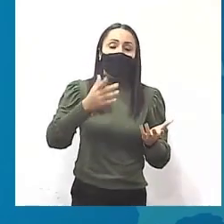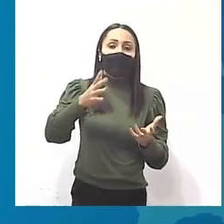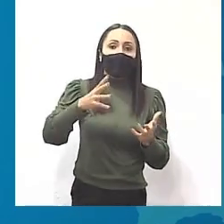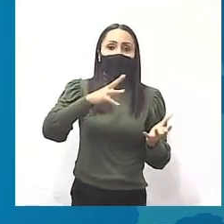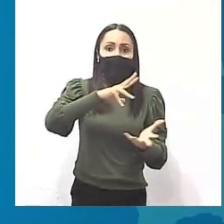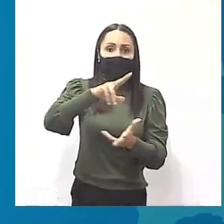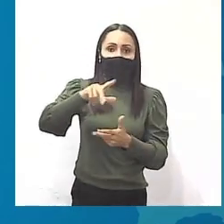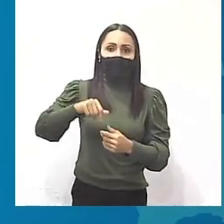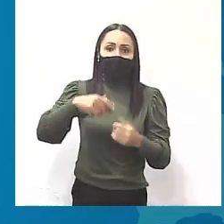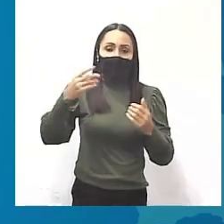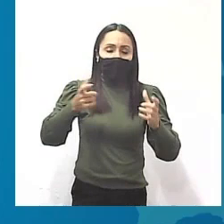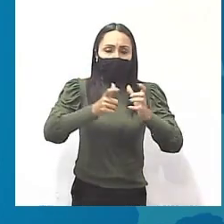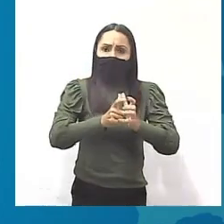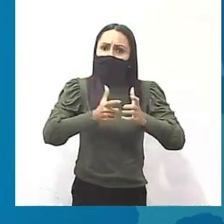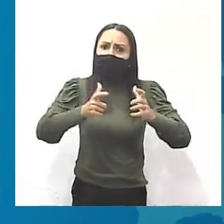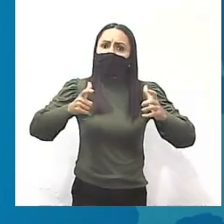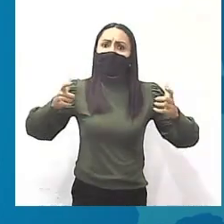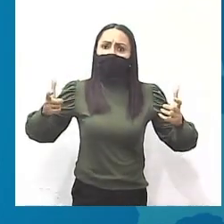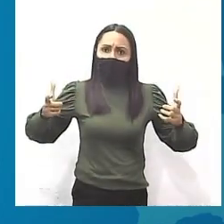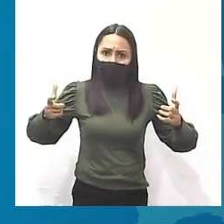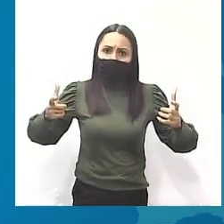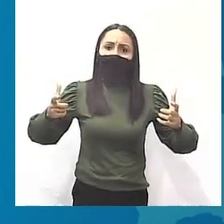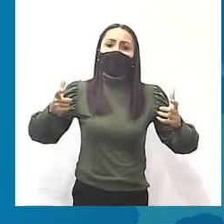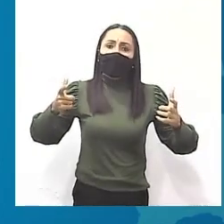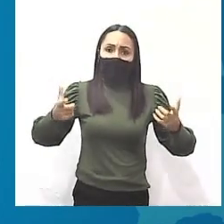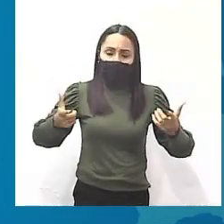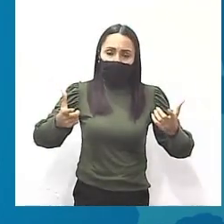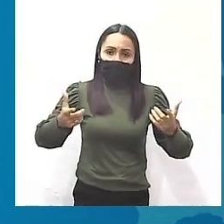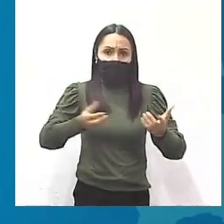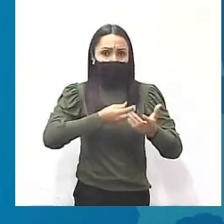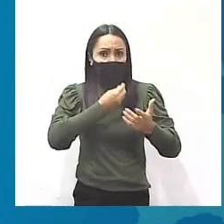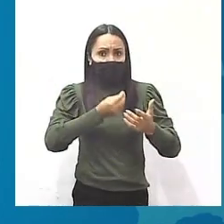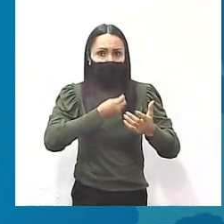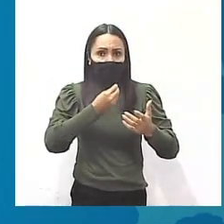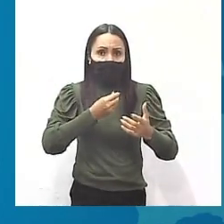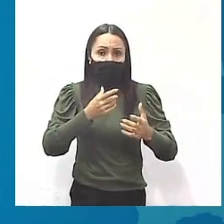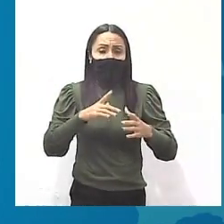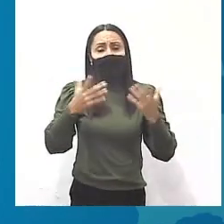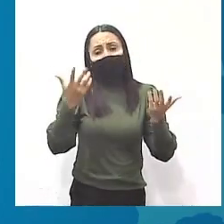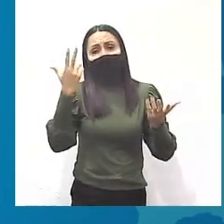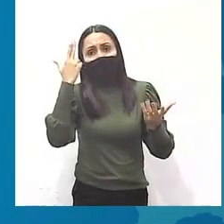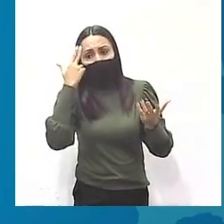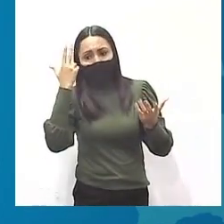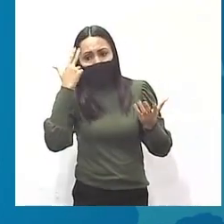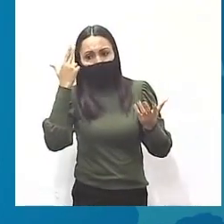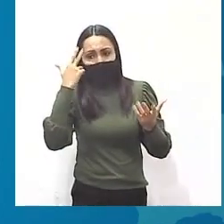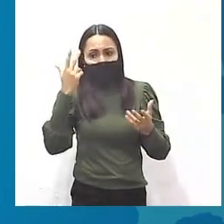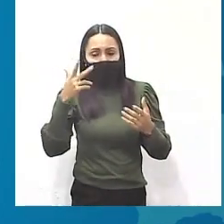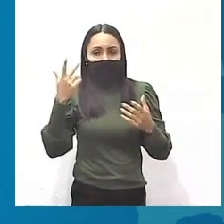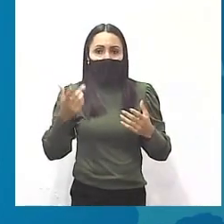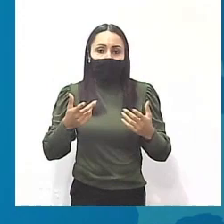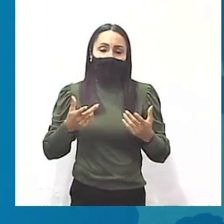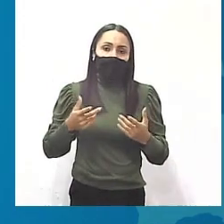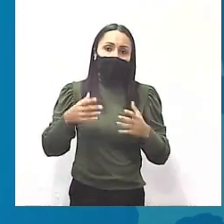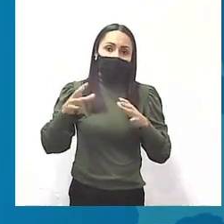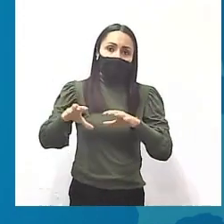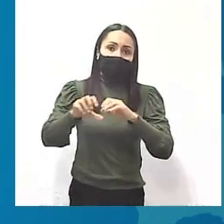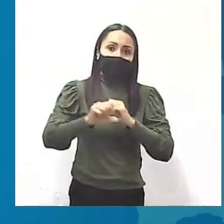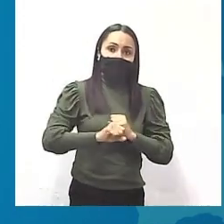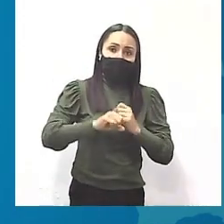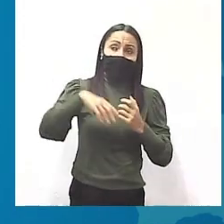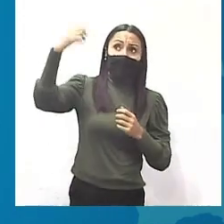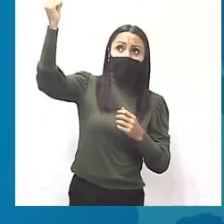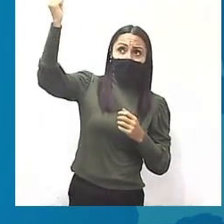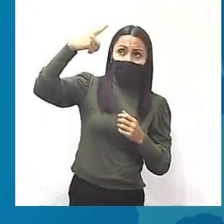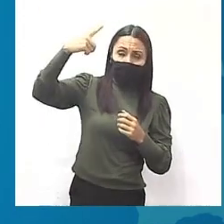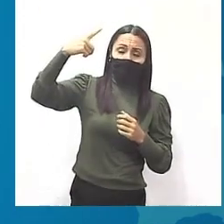do efeito estufa, ou seja, quando eu falei do efeito estufa, o efeito estufa ele é natural. A gente recebe ali ó, o calor do